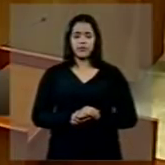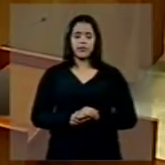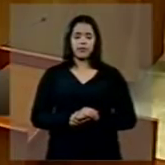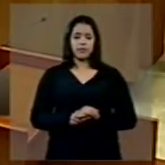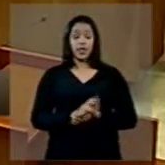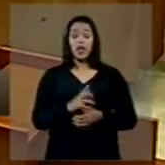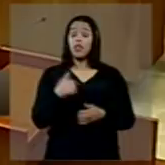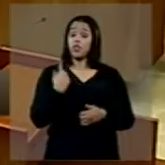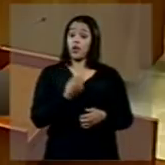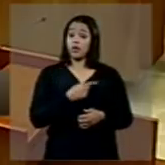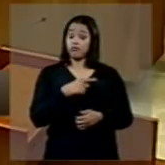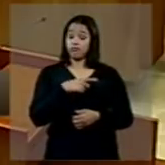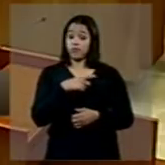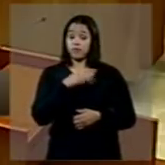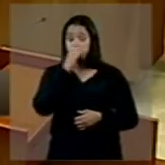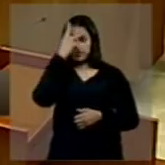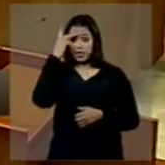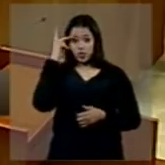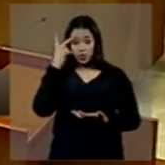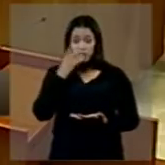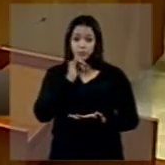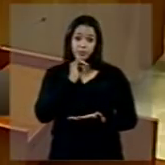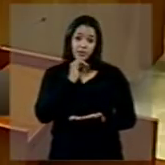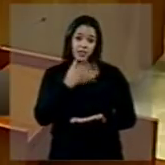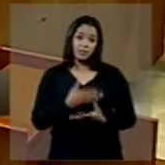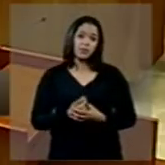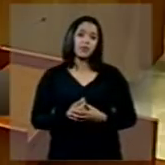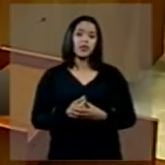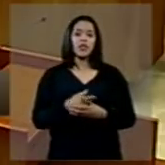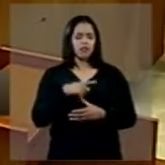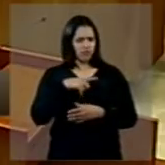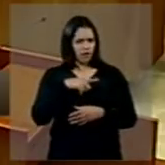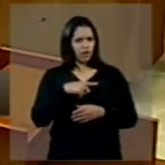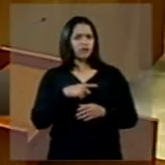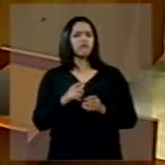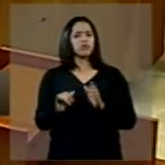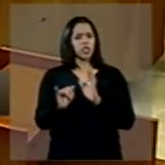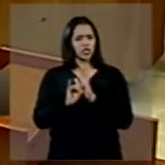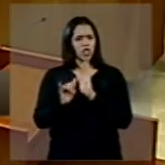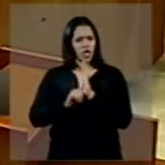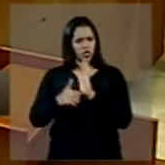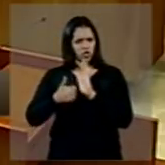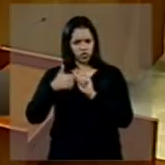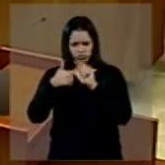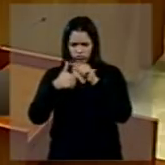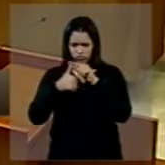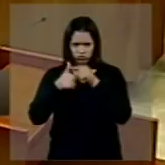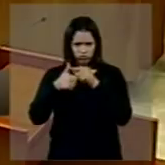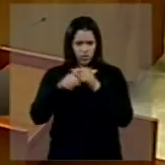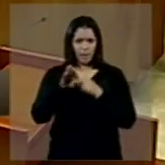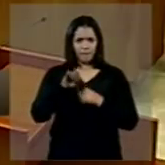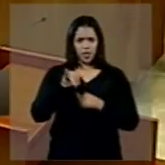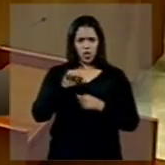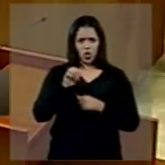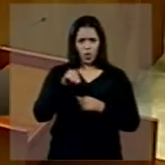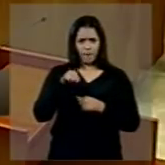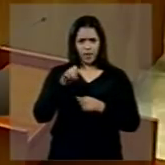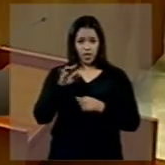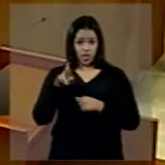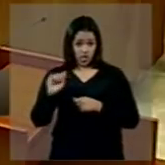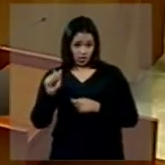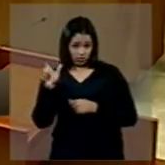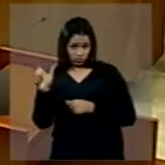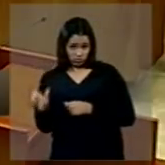Nós teríamos eleitores que estarão identificados sob o ângulo da biometria e outros que